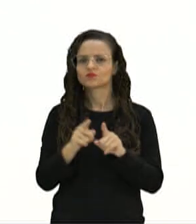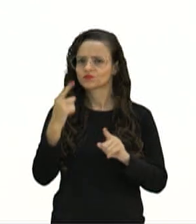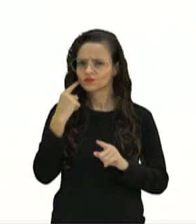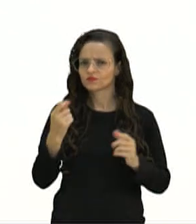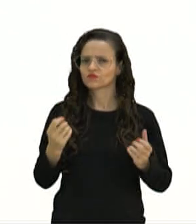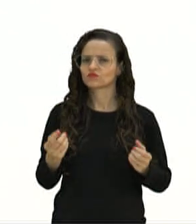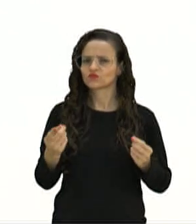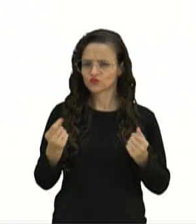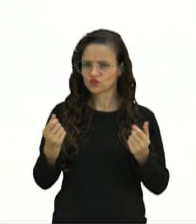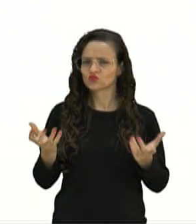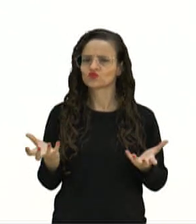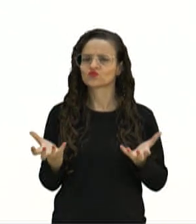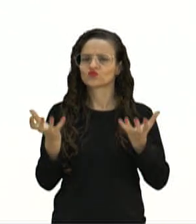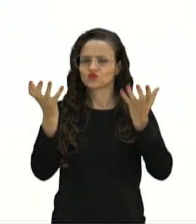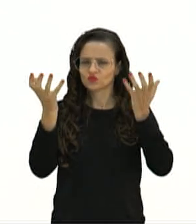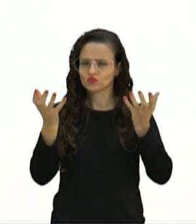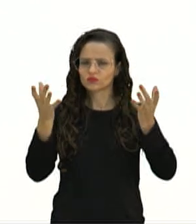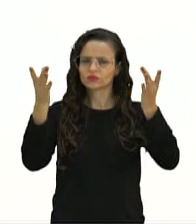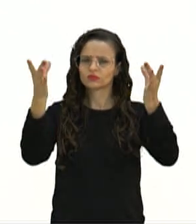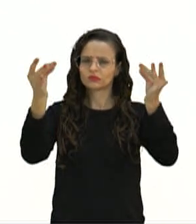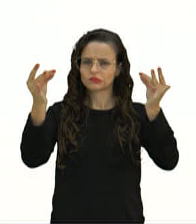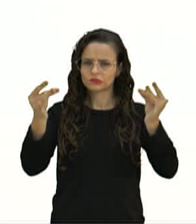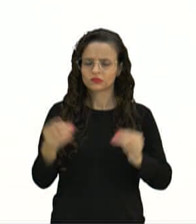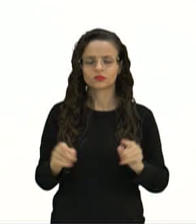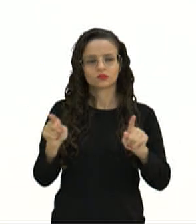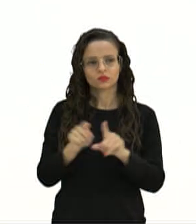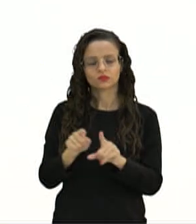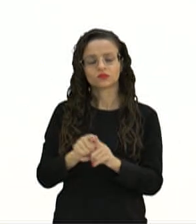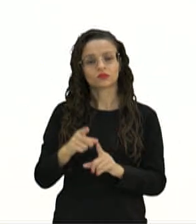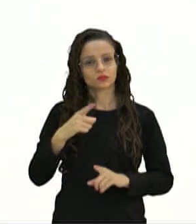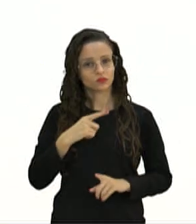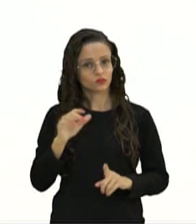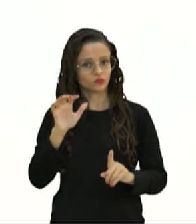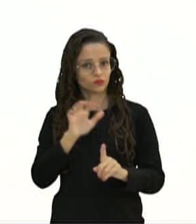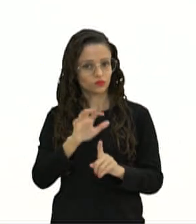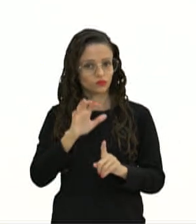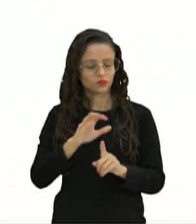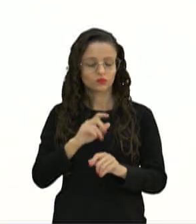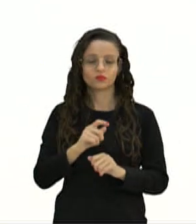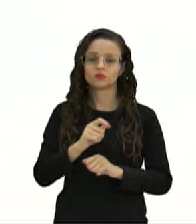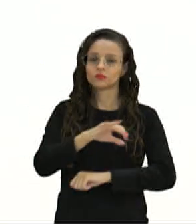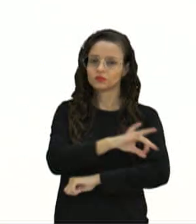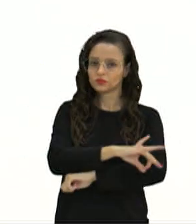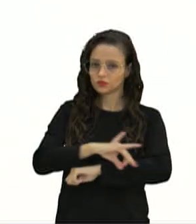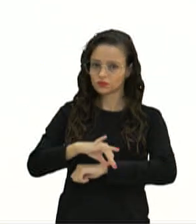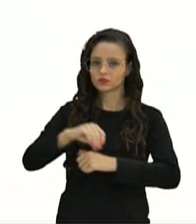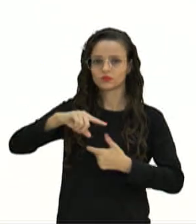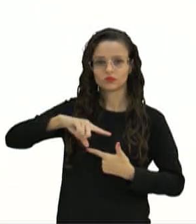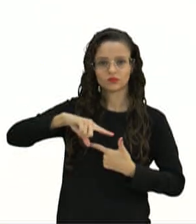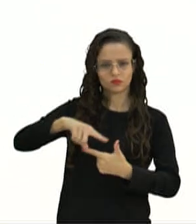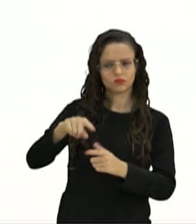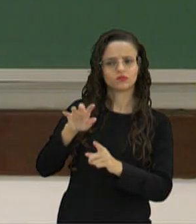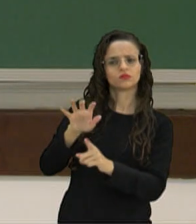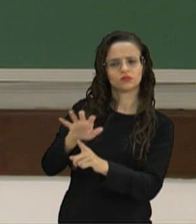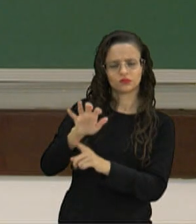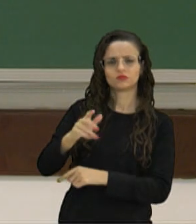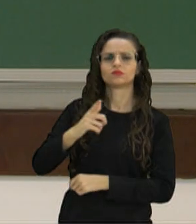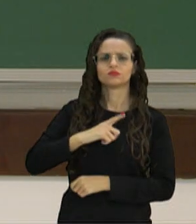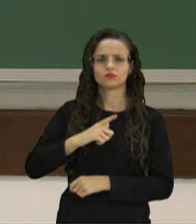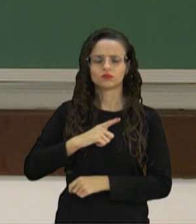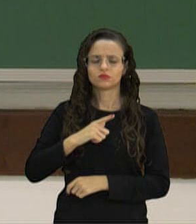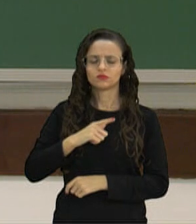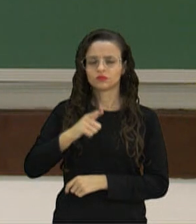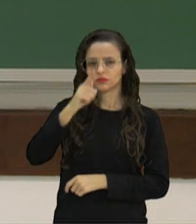ornamentação. Aqui ainda havia uma influência da arquitetura classicista, né? Algumas influências ali da arte